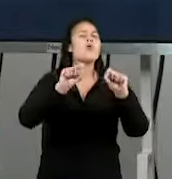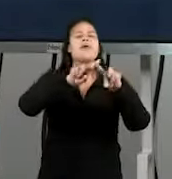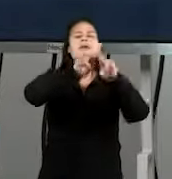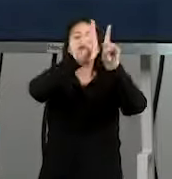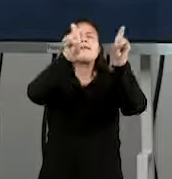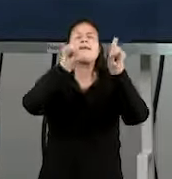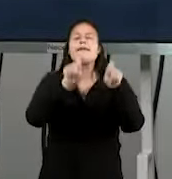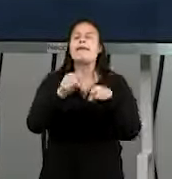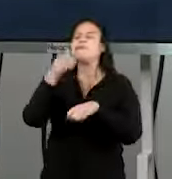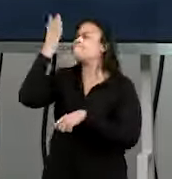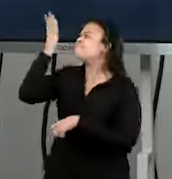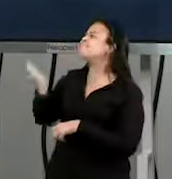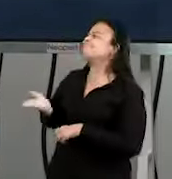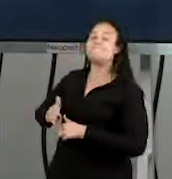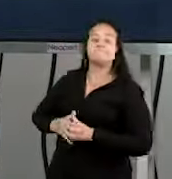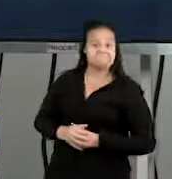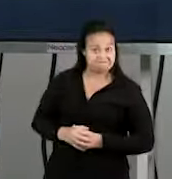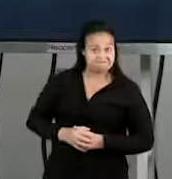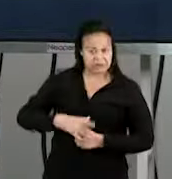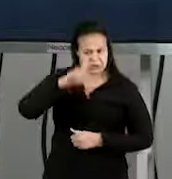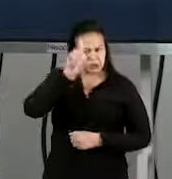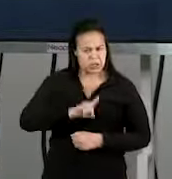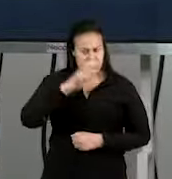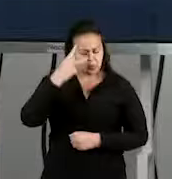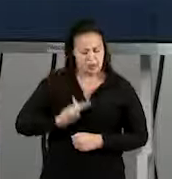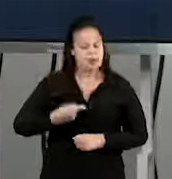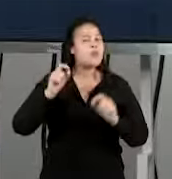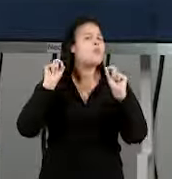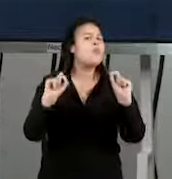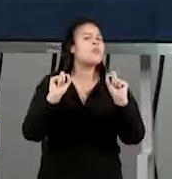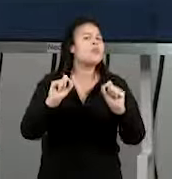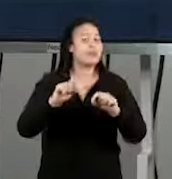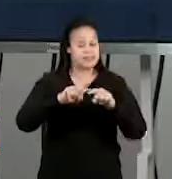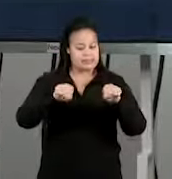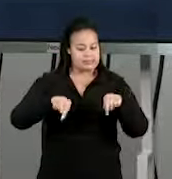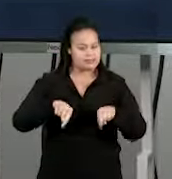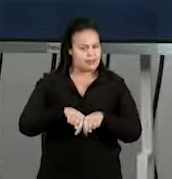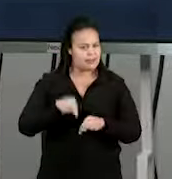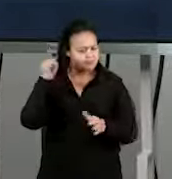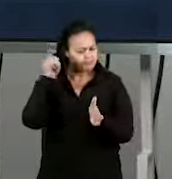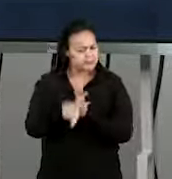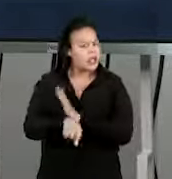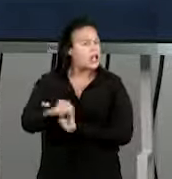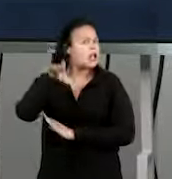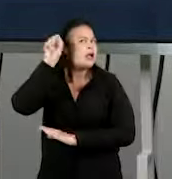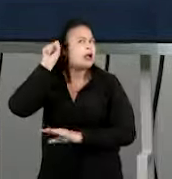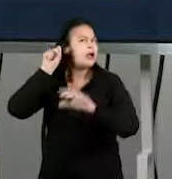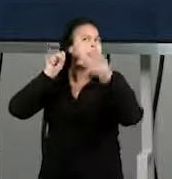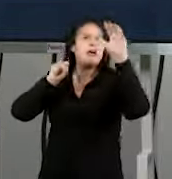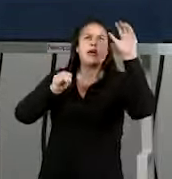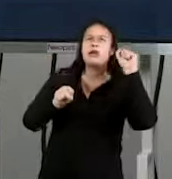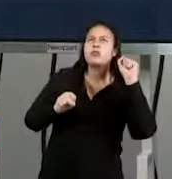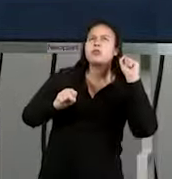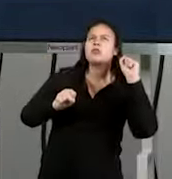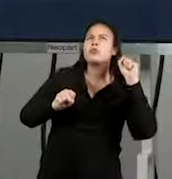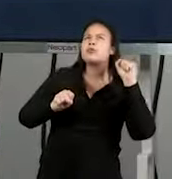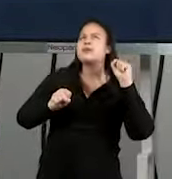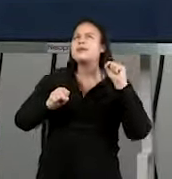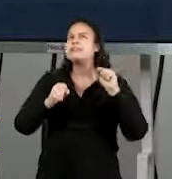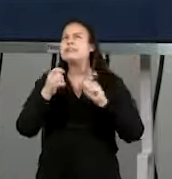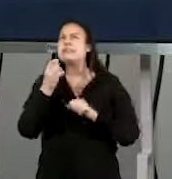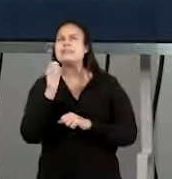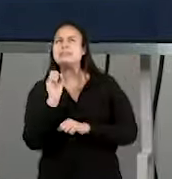direitos humanos? Quando eu faço essa pergunta em sala de aula, eu ouço muitas respostas esquisitas. Já